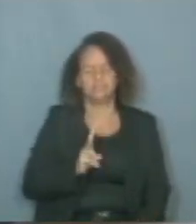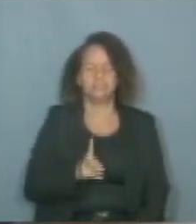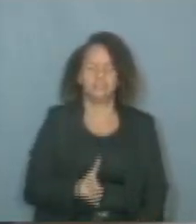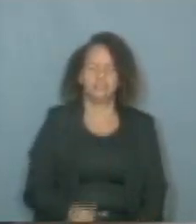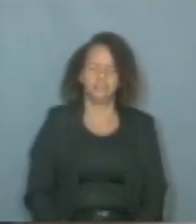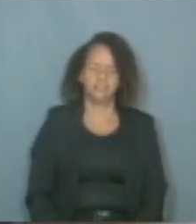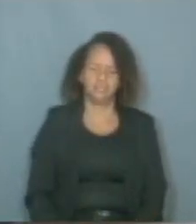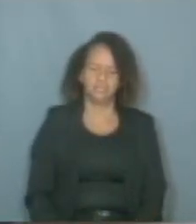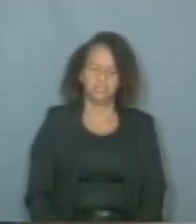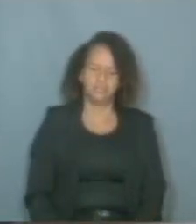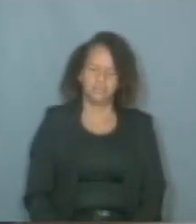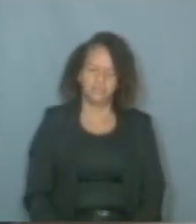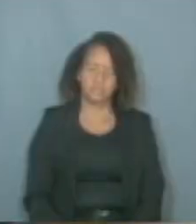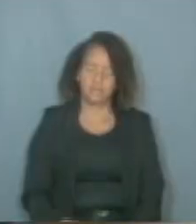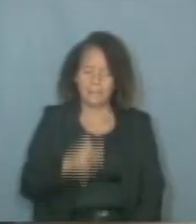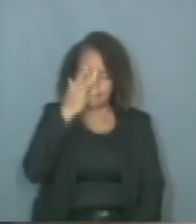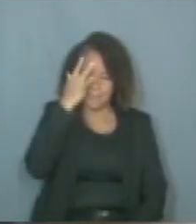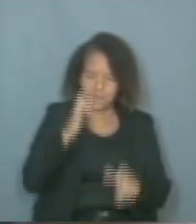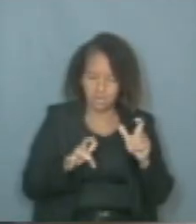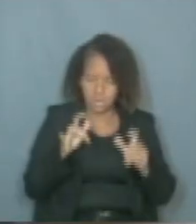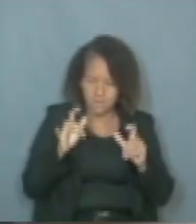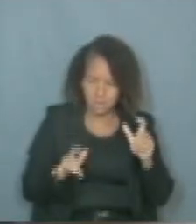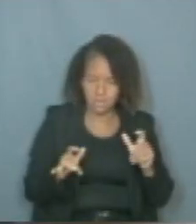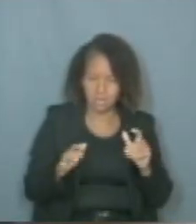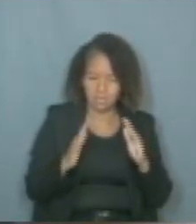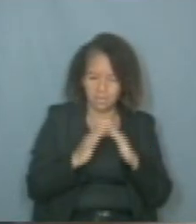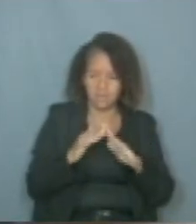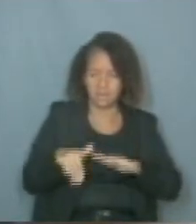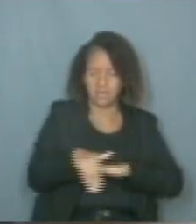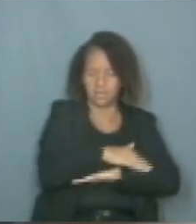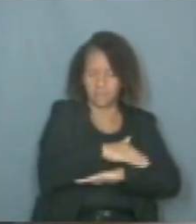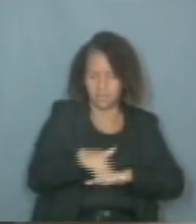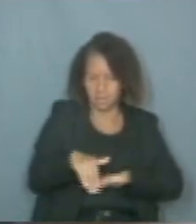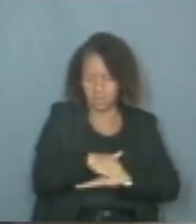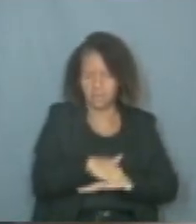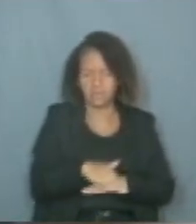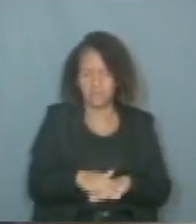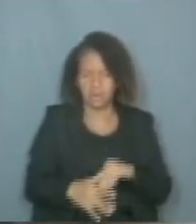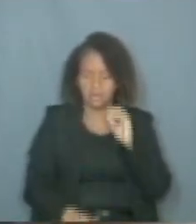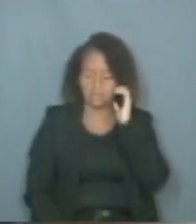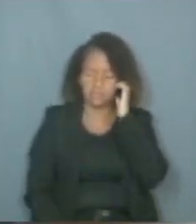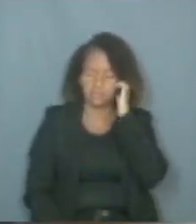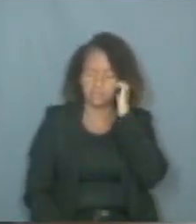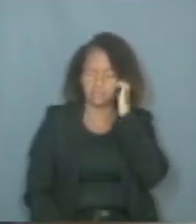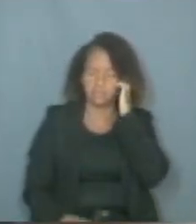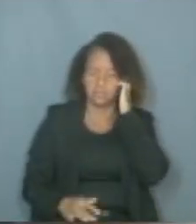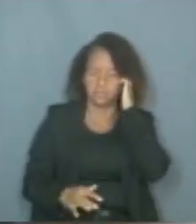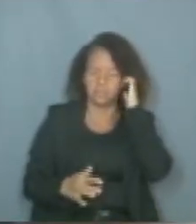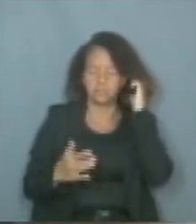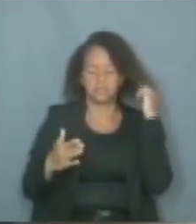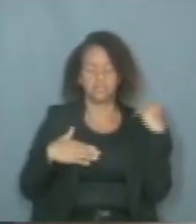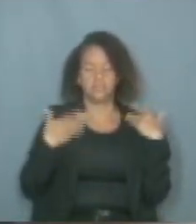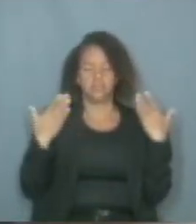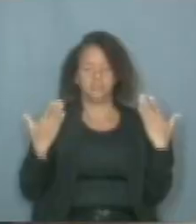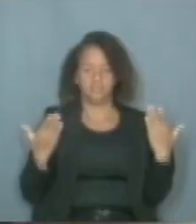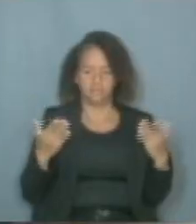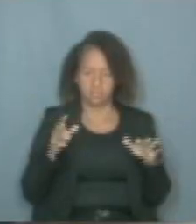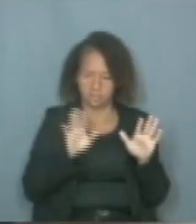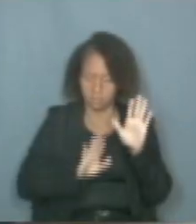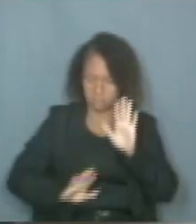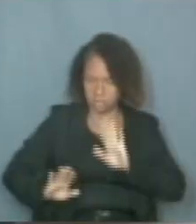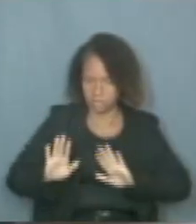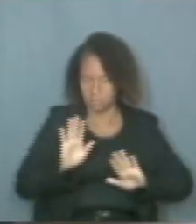que essas pessoas em situação de rua sejam surpreendidas com ações de